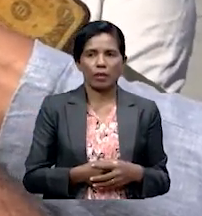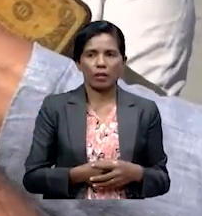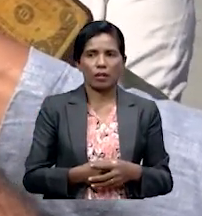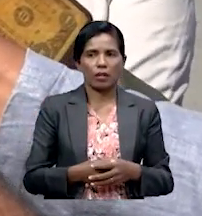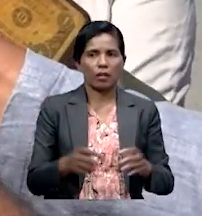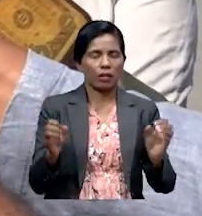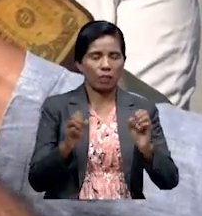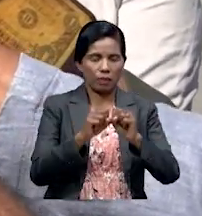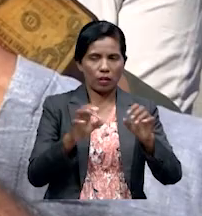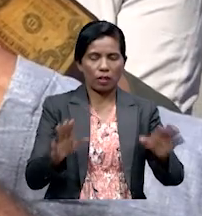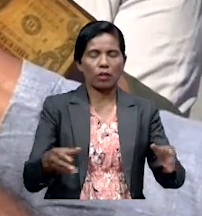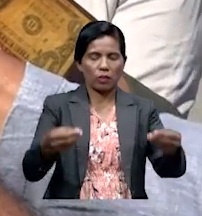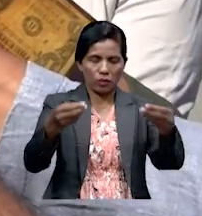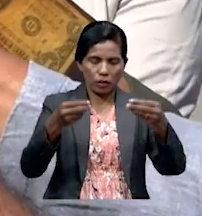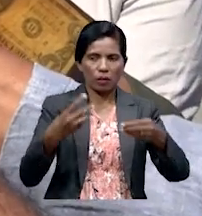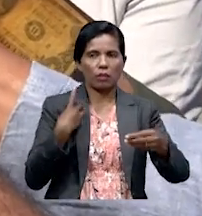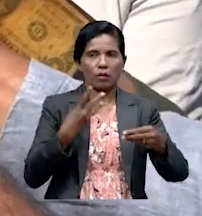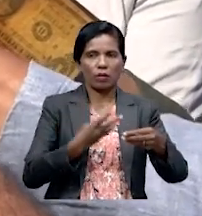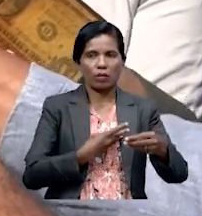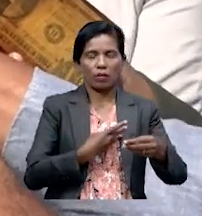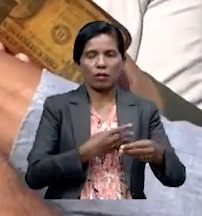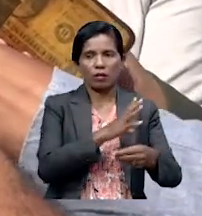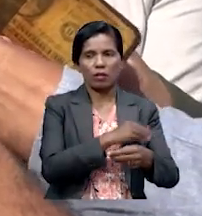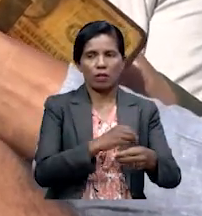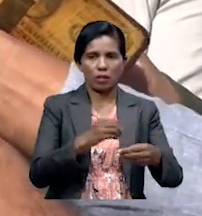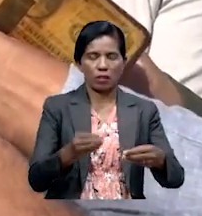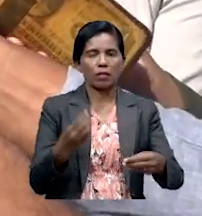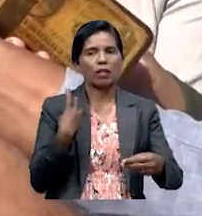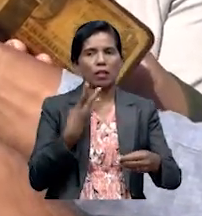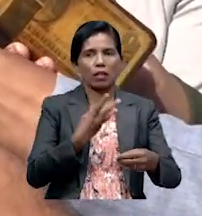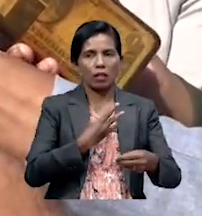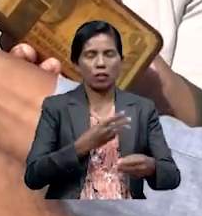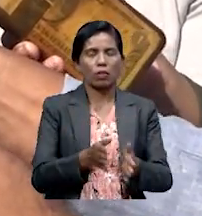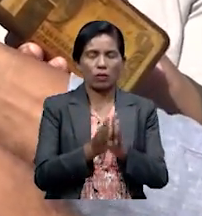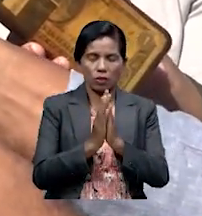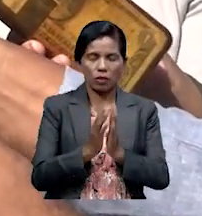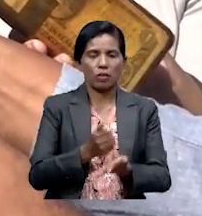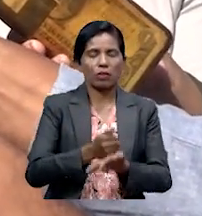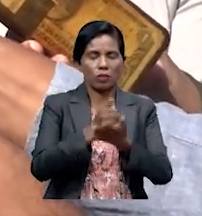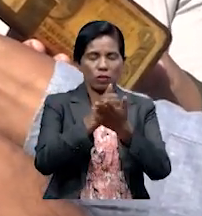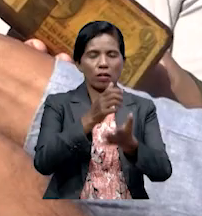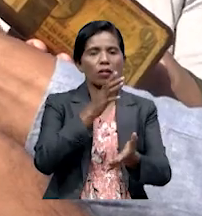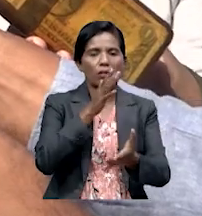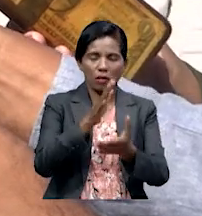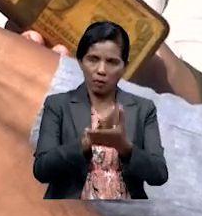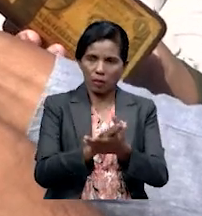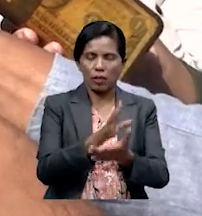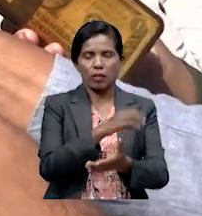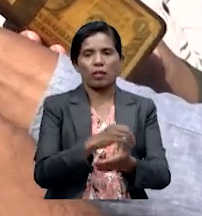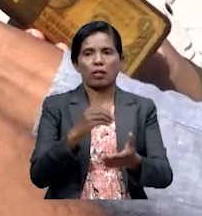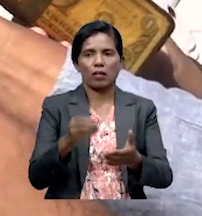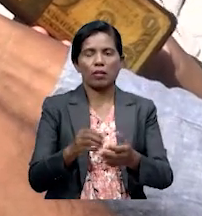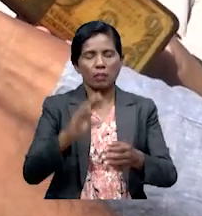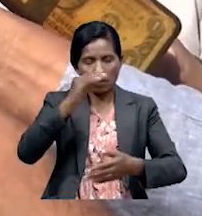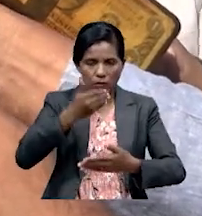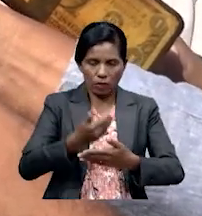tam ni husi kela noita husi kel ne fere falo ne ita so ajuda ba ne fere con falo ko ansir bi ansira mas ni no ansira